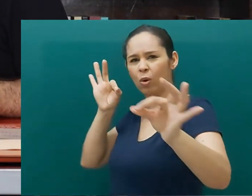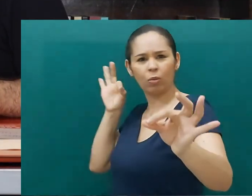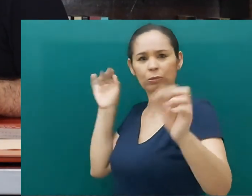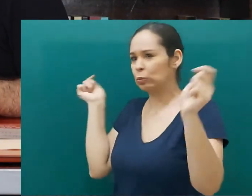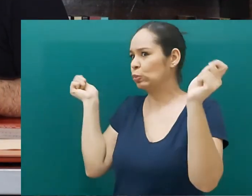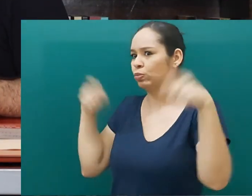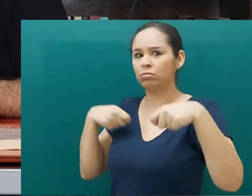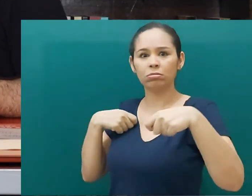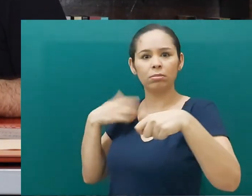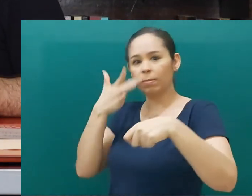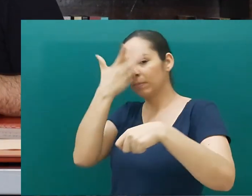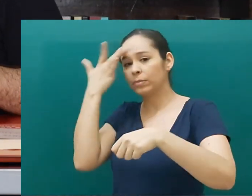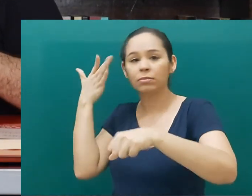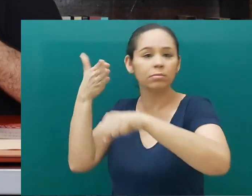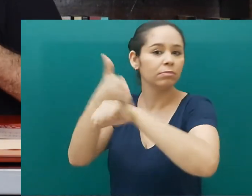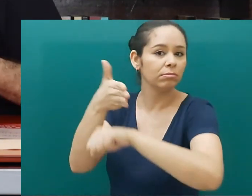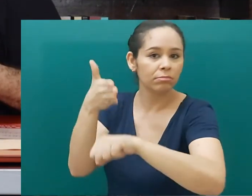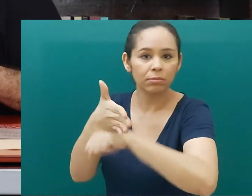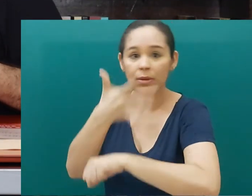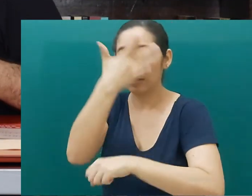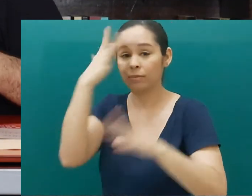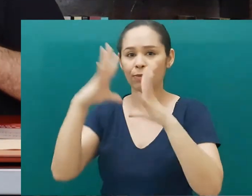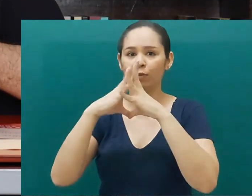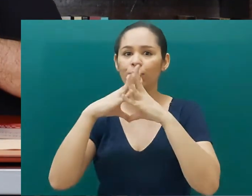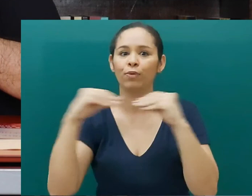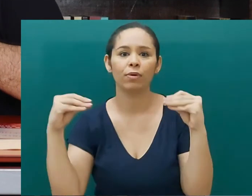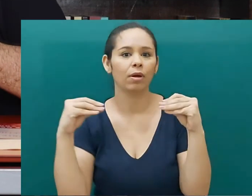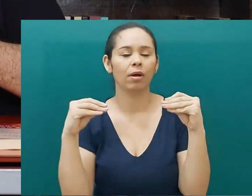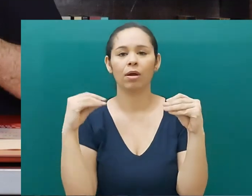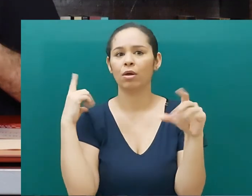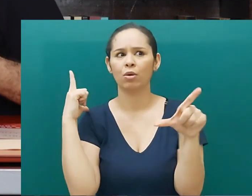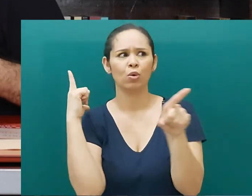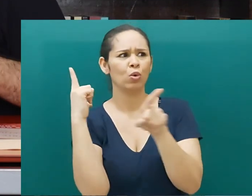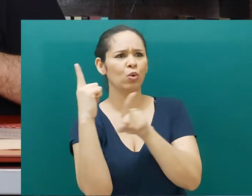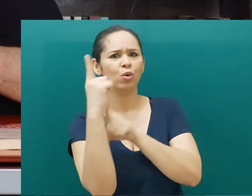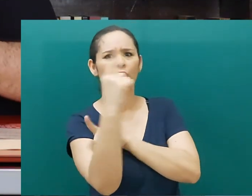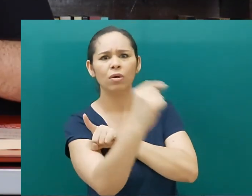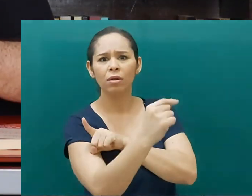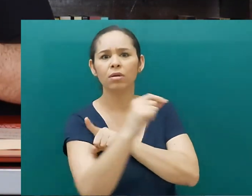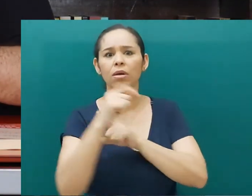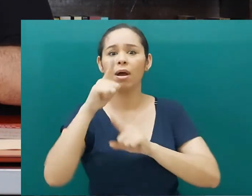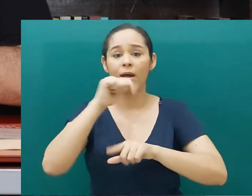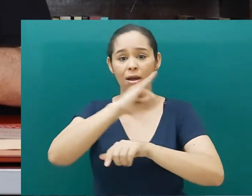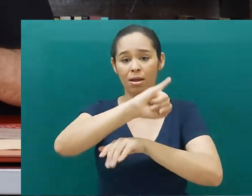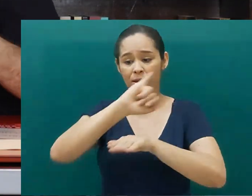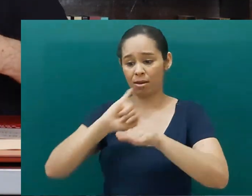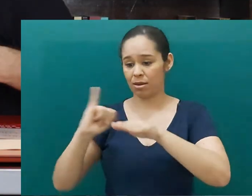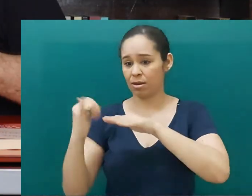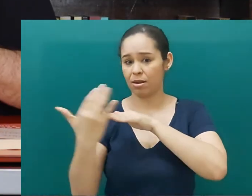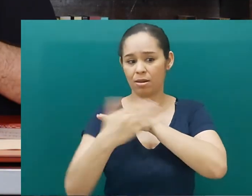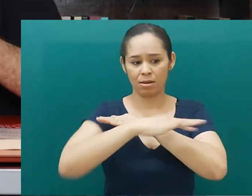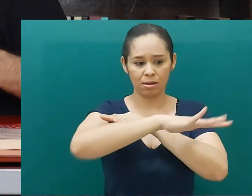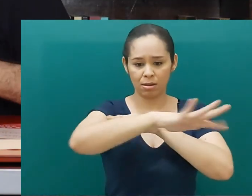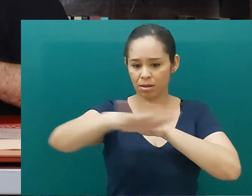difícil acesso, e as pessoas que fugiam em volta, como era uma ilha, em volta era uma